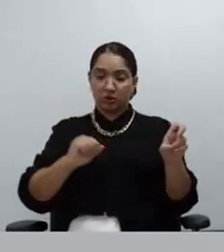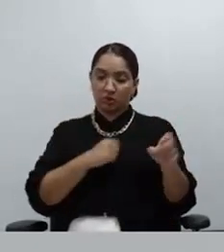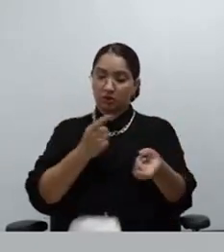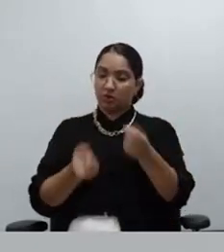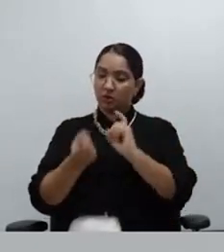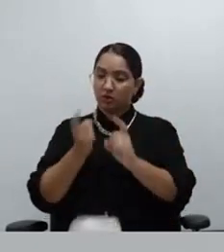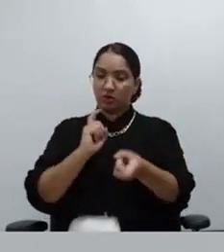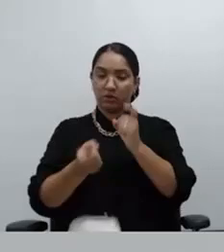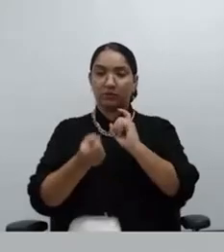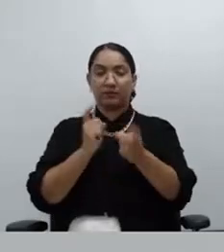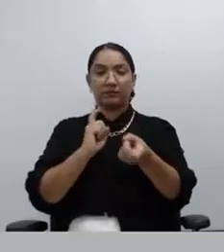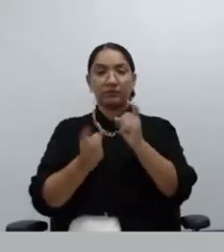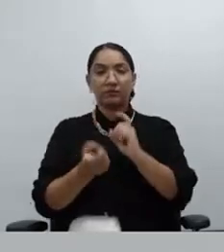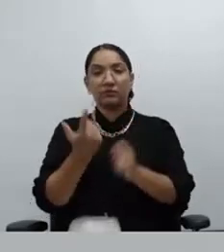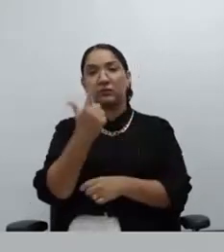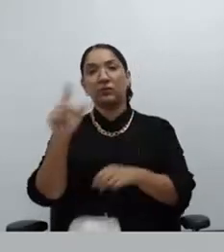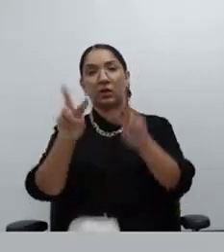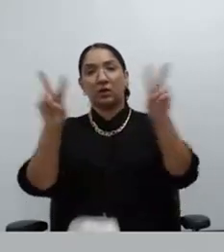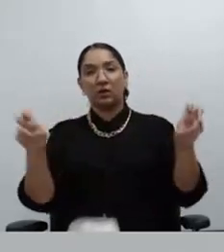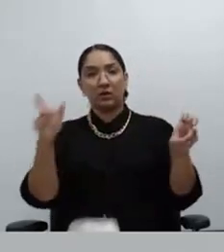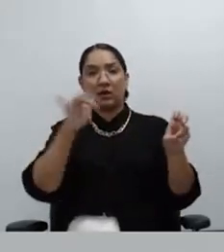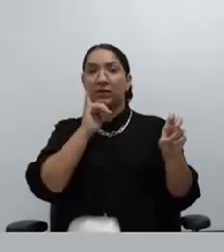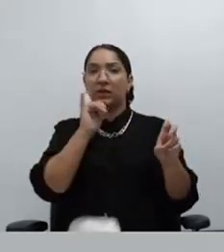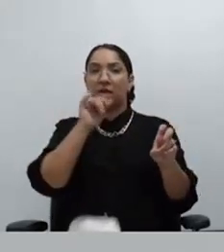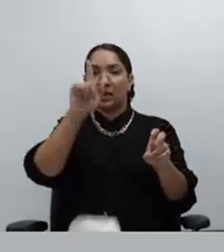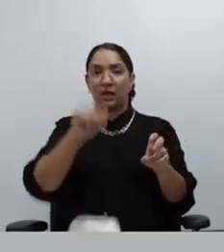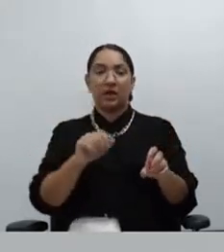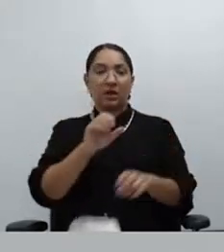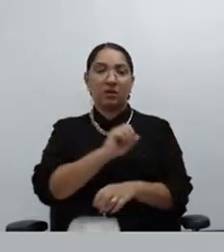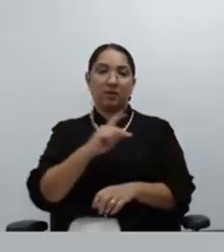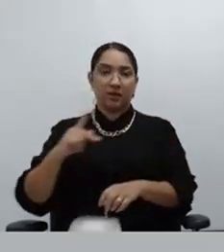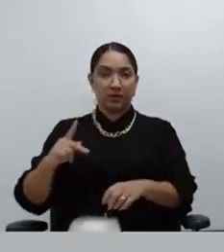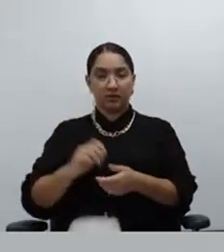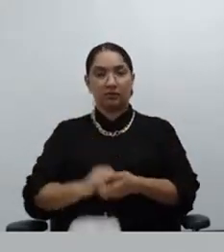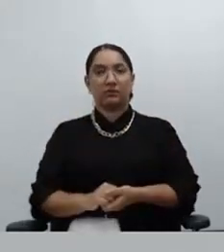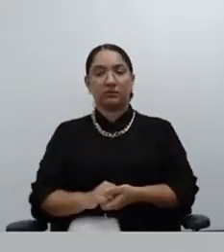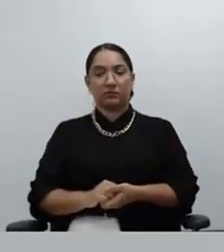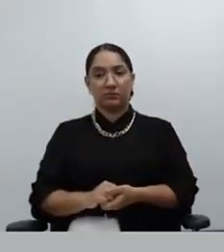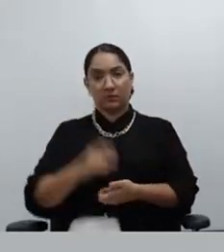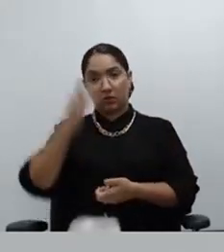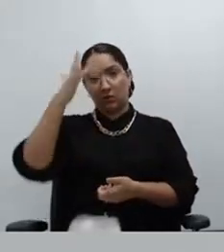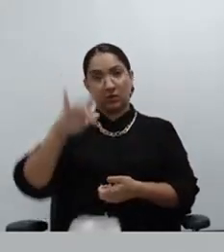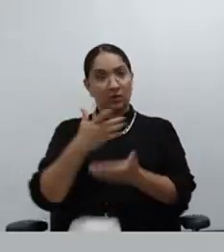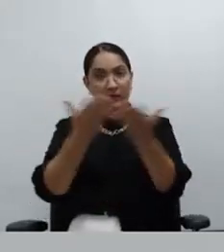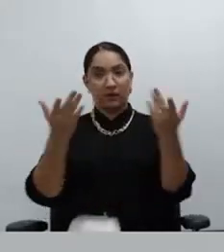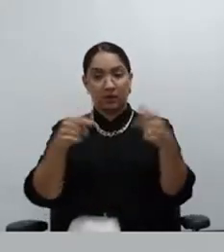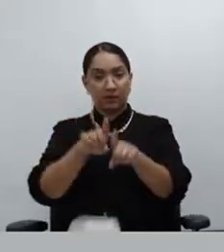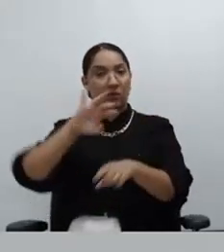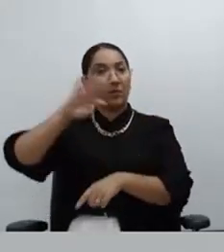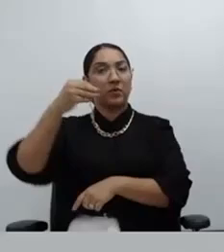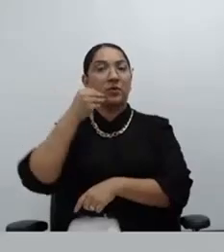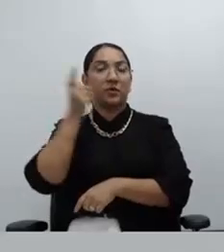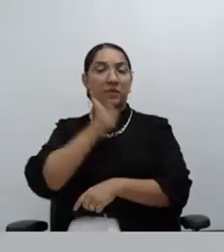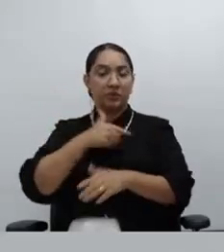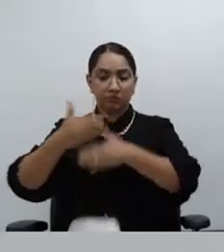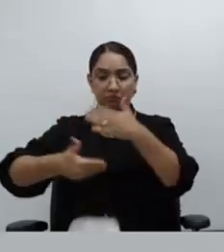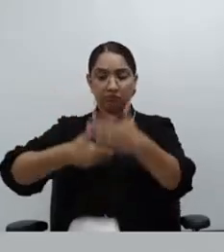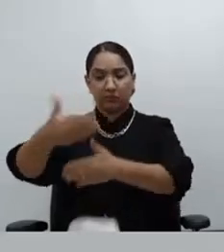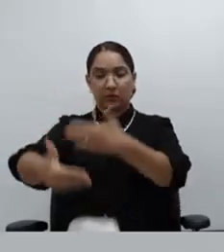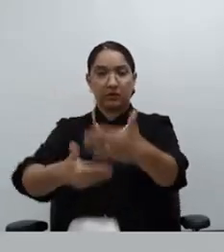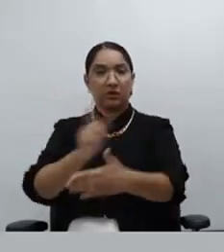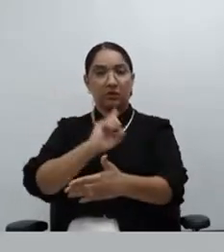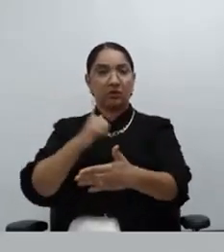tínhamos conversado. E uma outra questão que é operacional, é que nós, não sei se vossas excelências tiveram a oportunidade de acompanhar, nós